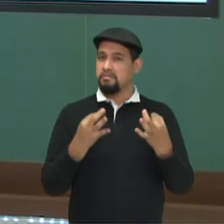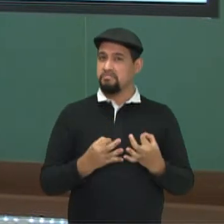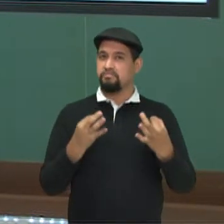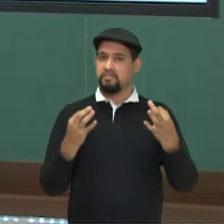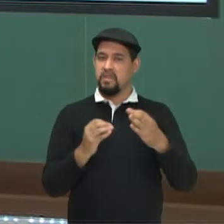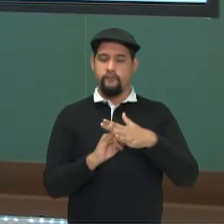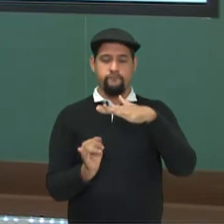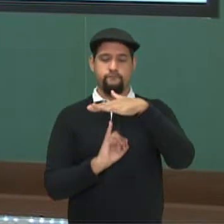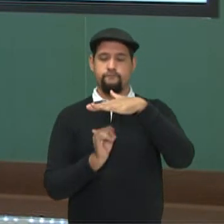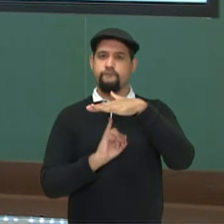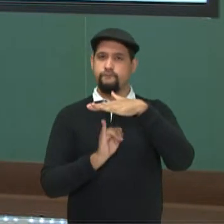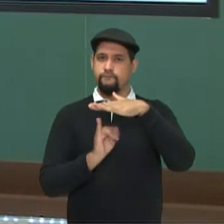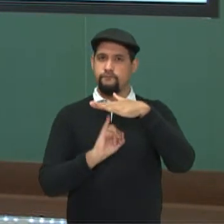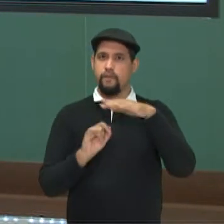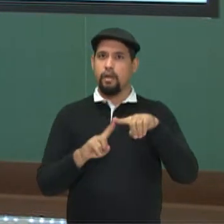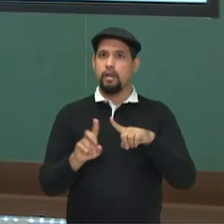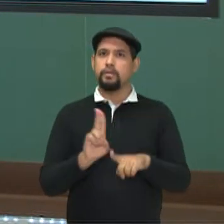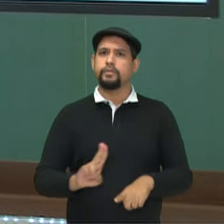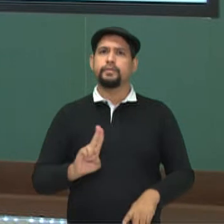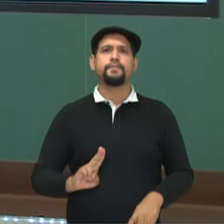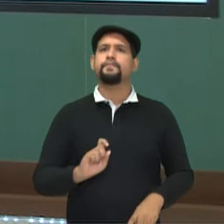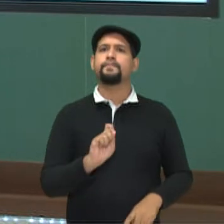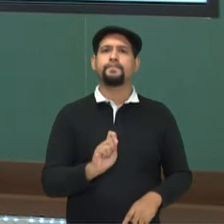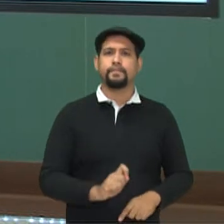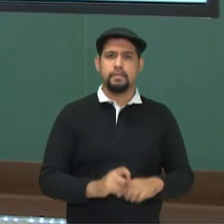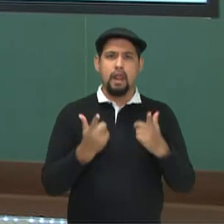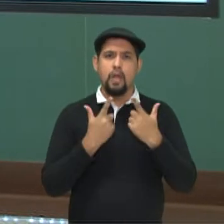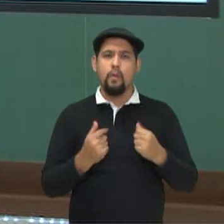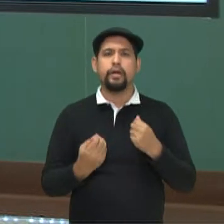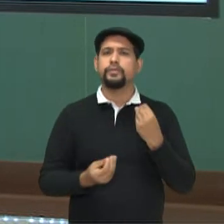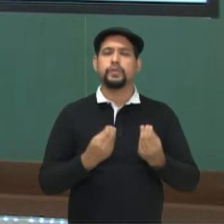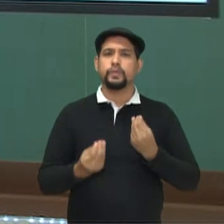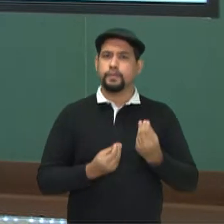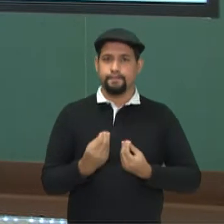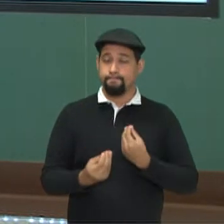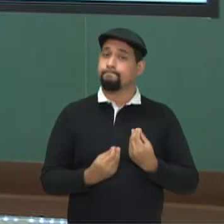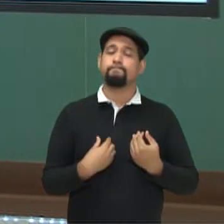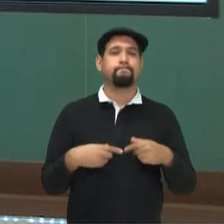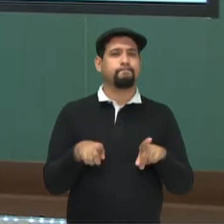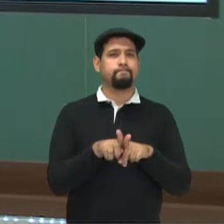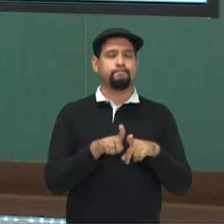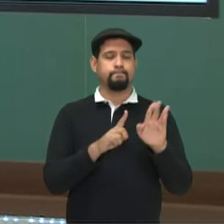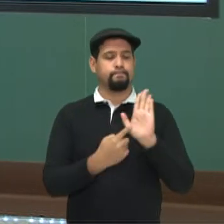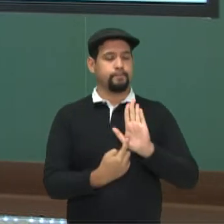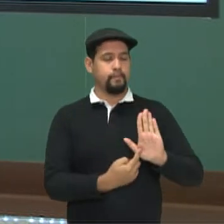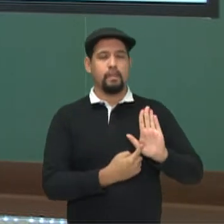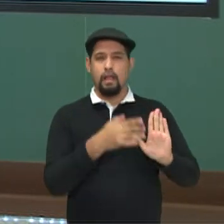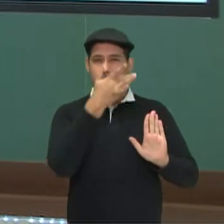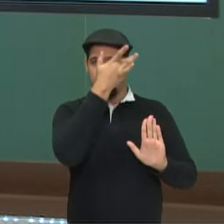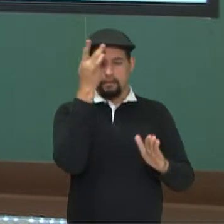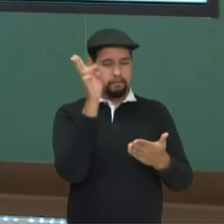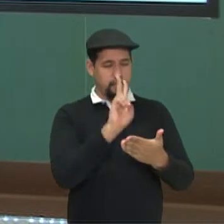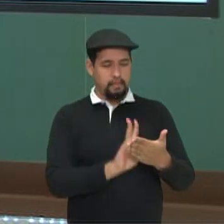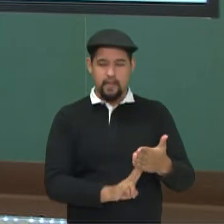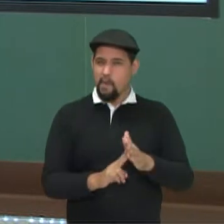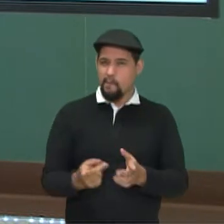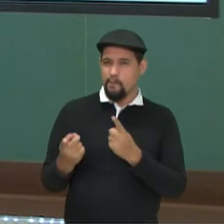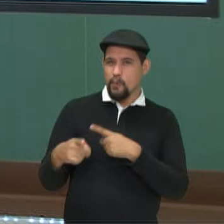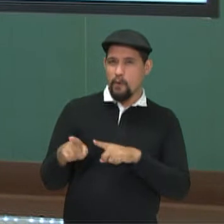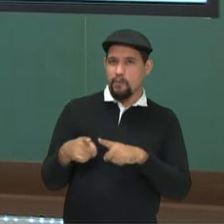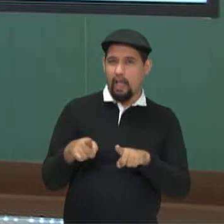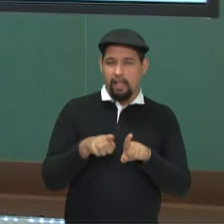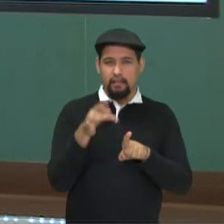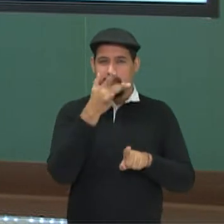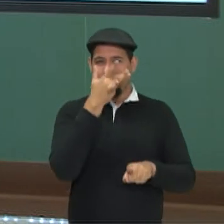informal. Que ele está realmente usando essa linguagem realmente para mostrar para o leitor, para provocar o